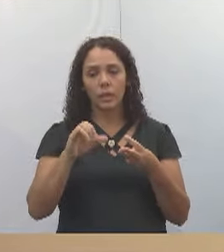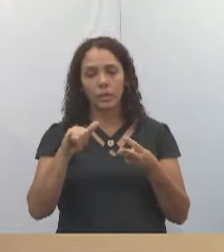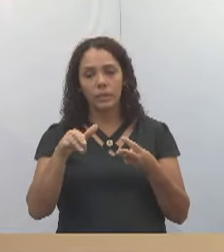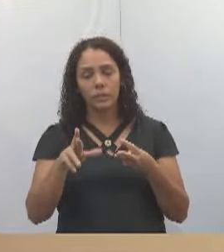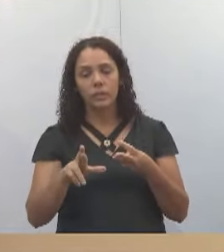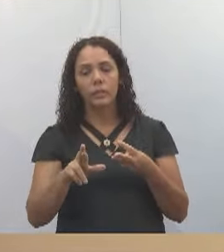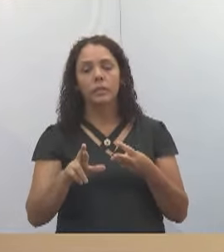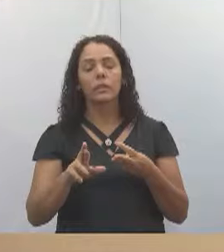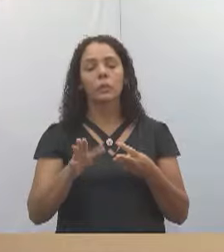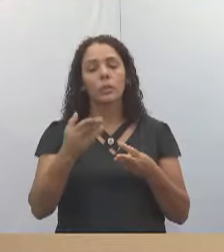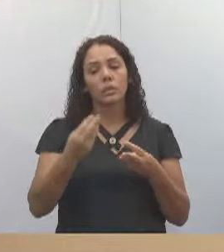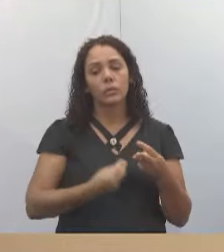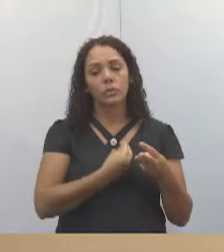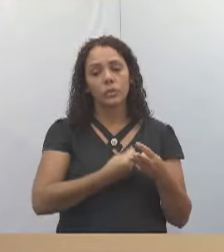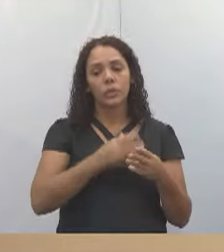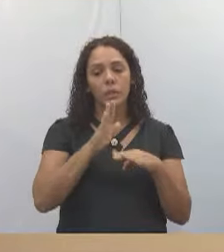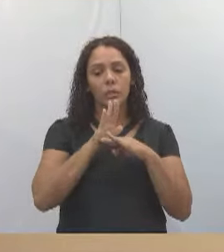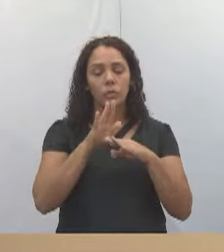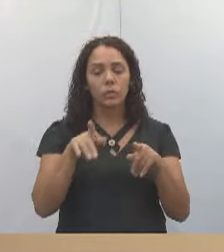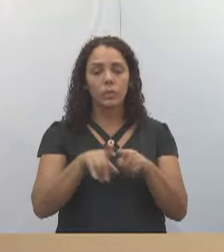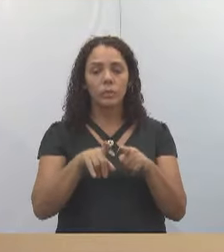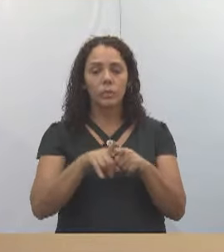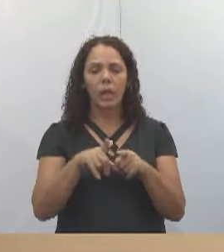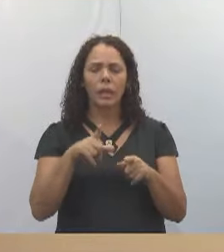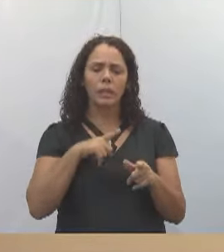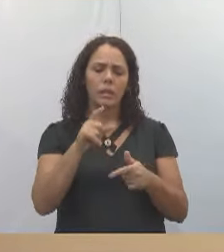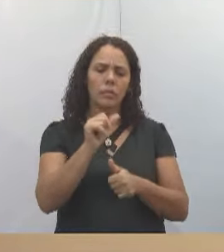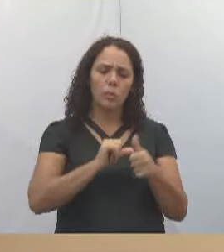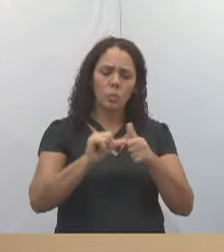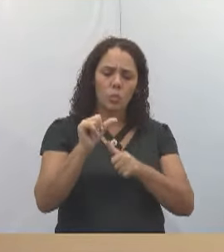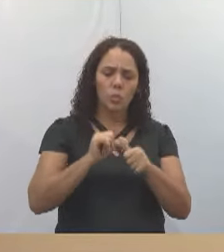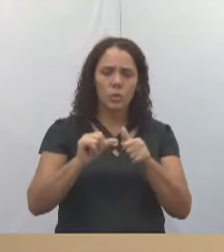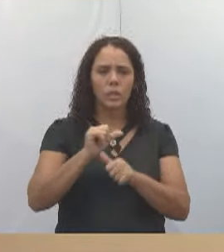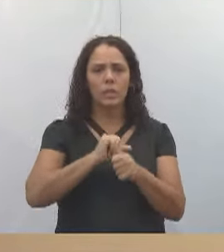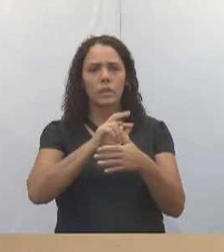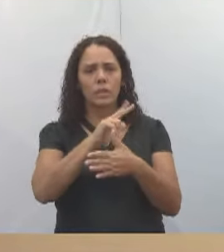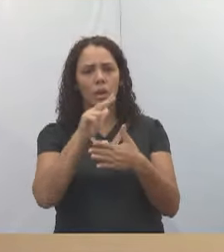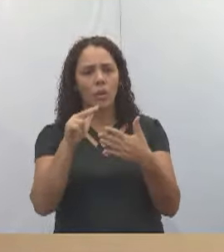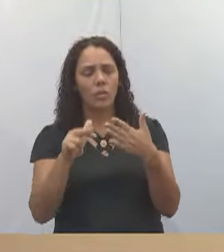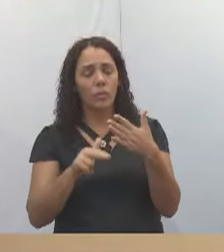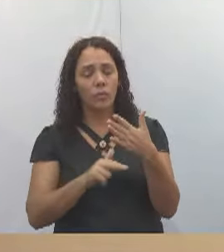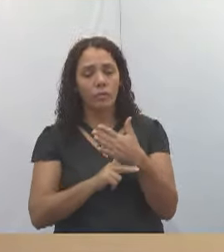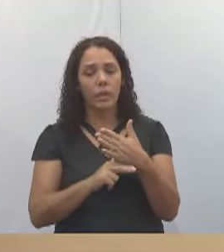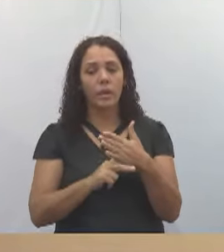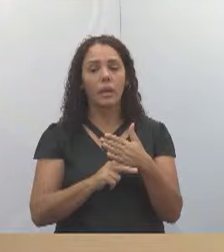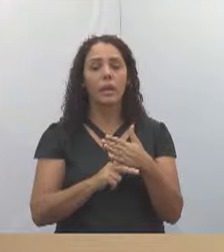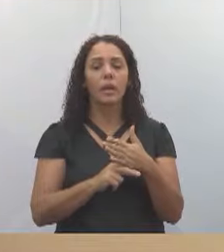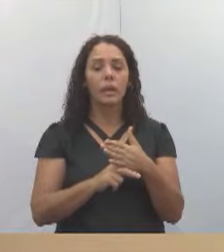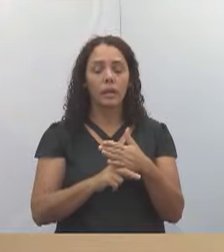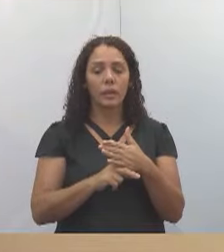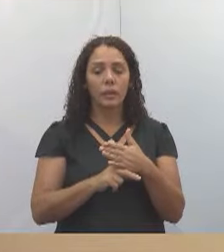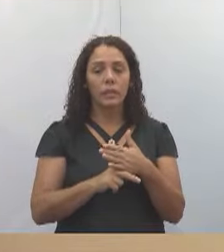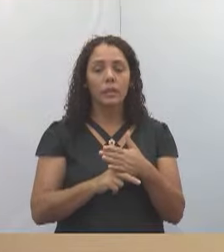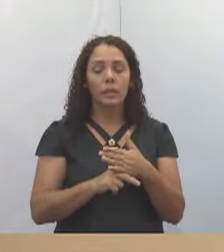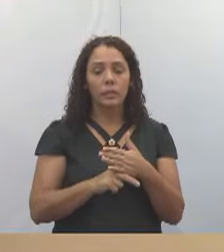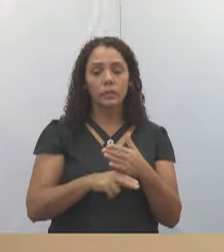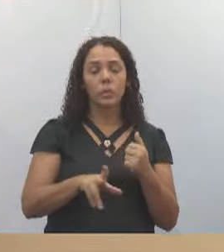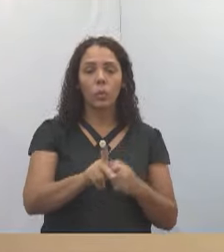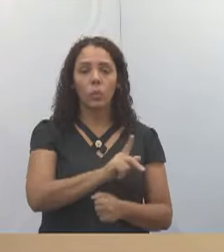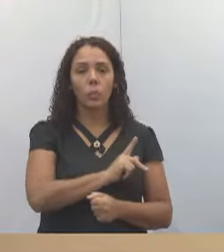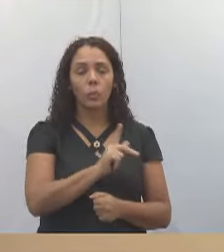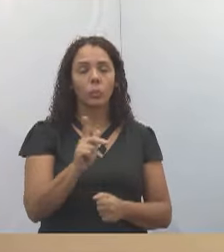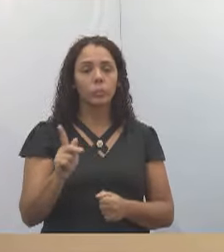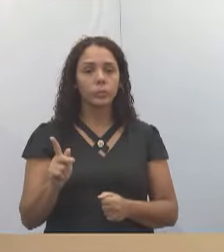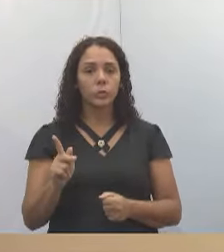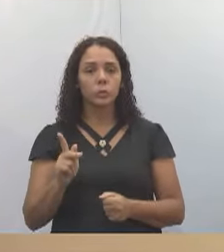na ocasião. E nós fizemos várias mudanças, vários apontamentos, com o aval do então, na época, presidente